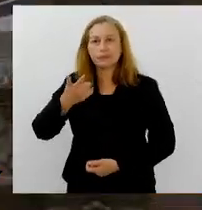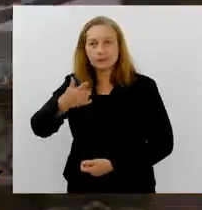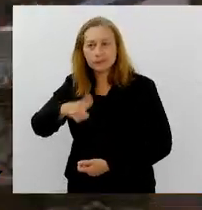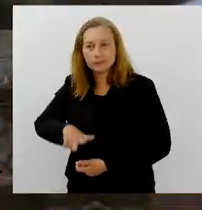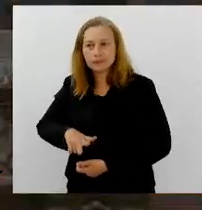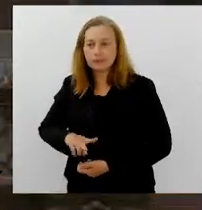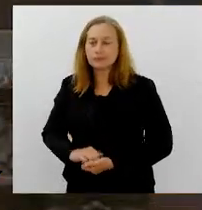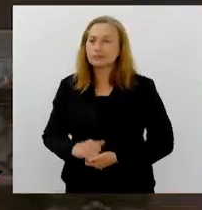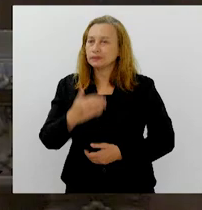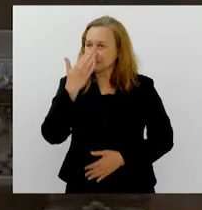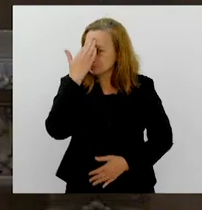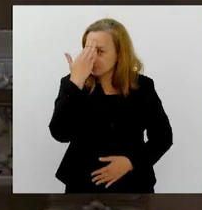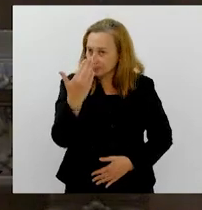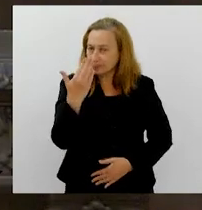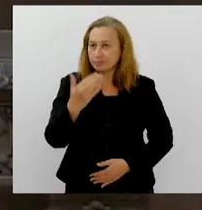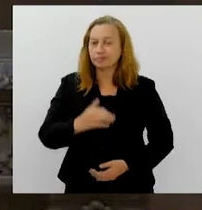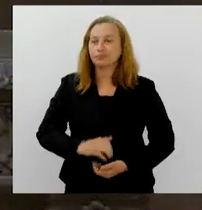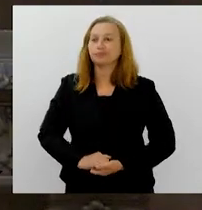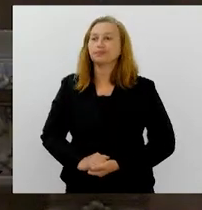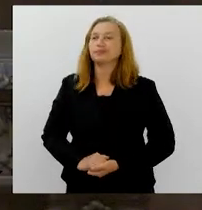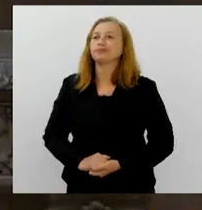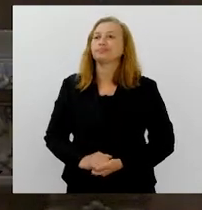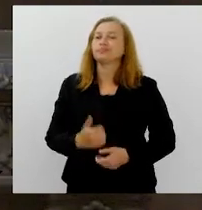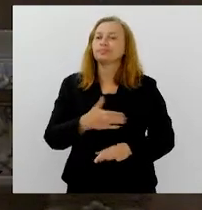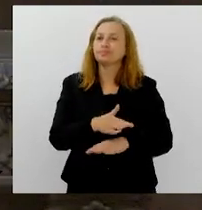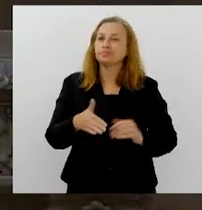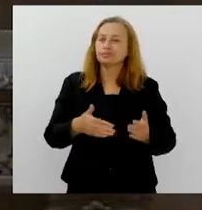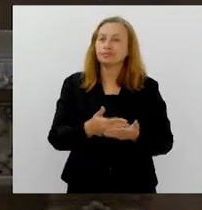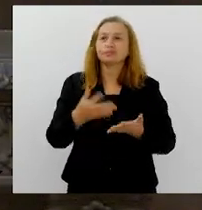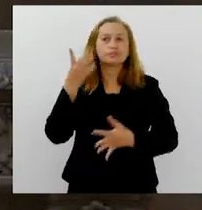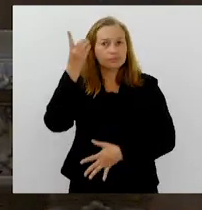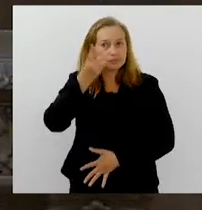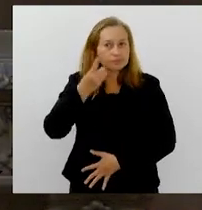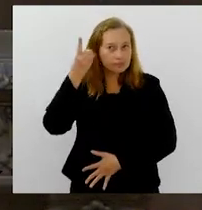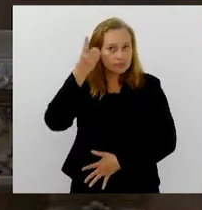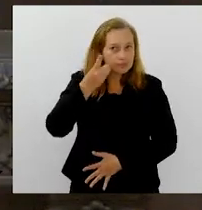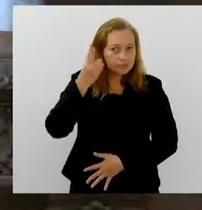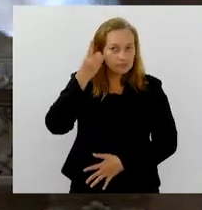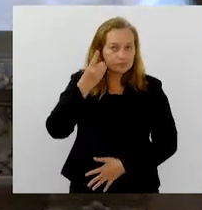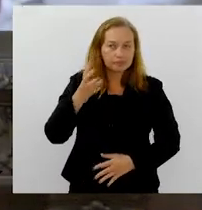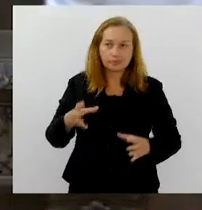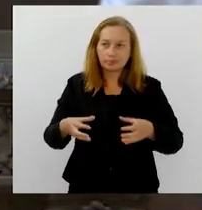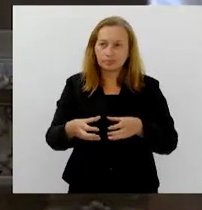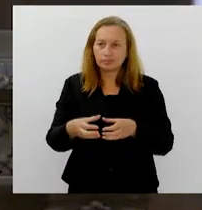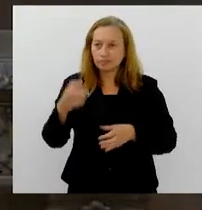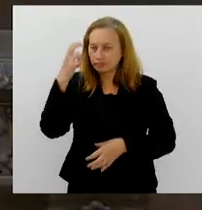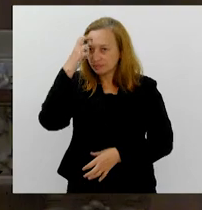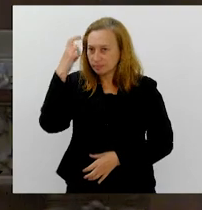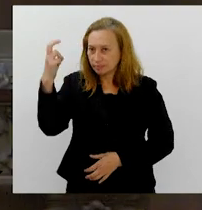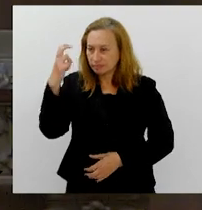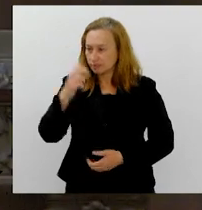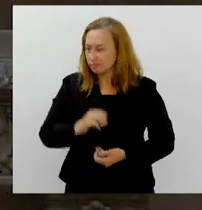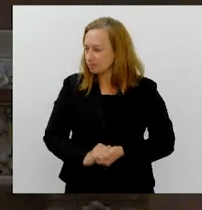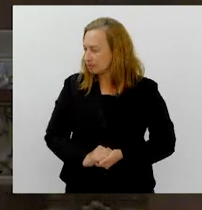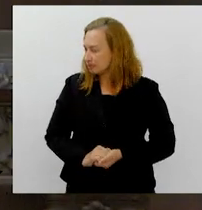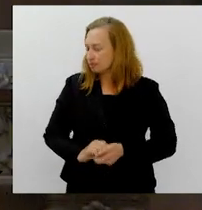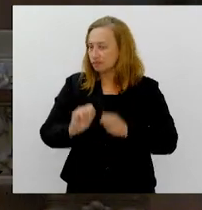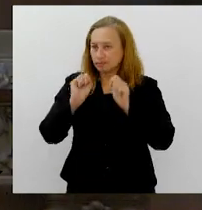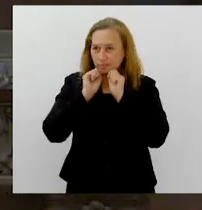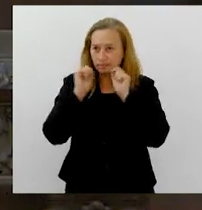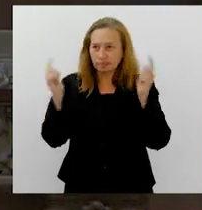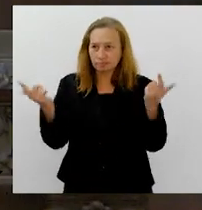mais uma vez agradecer a todos os deputados que compõem a Comissão de Cultura da Assembleia